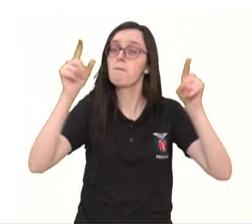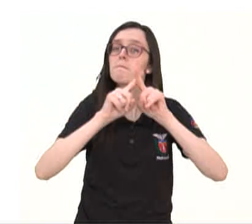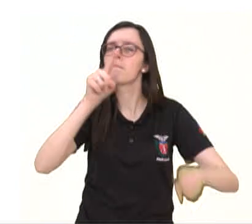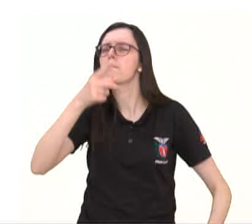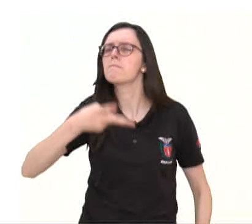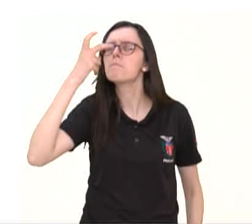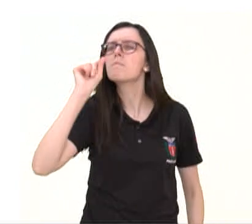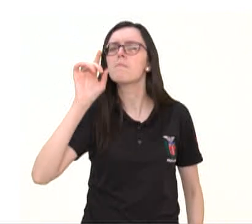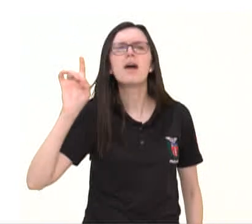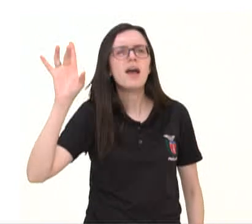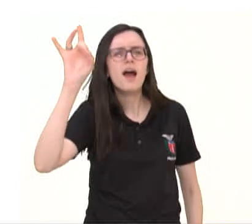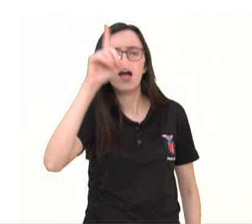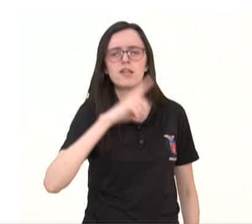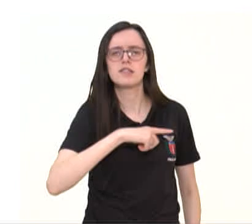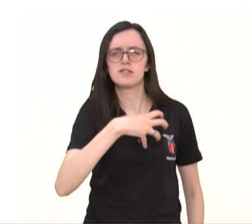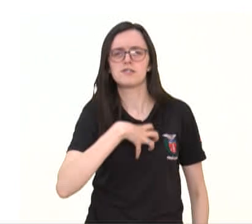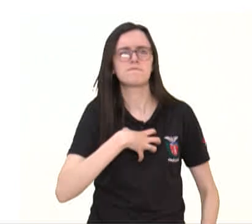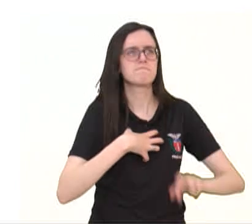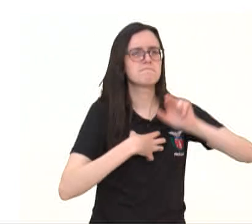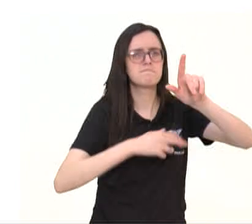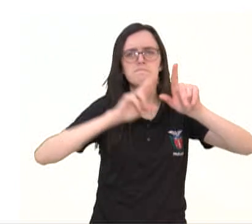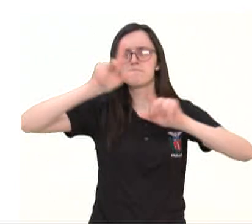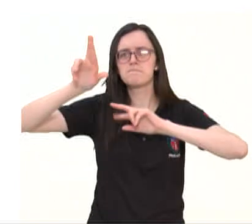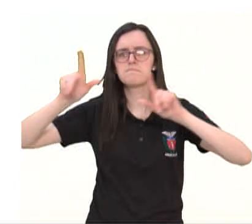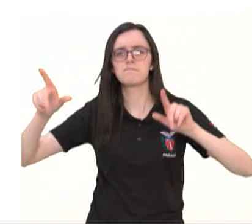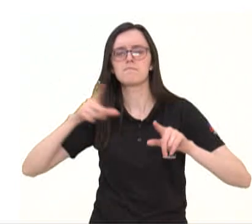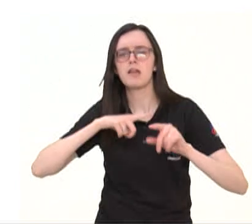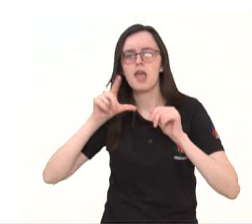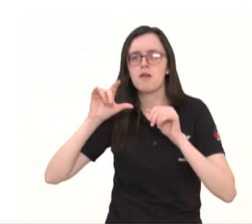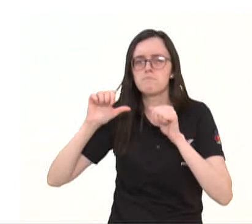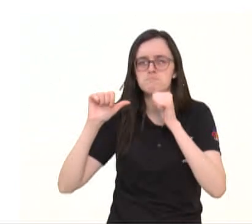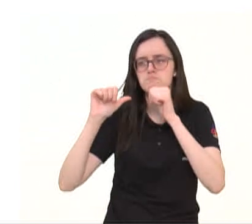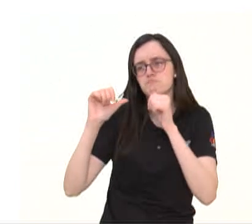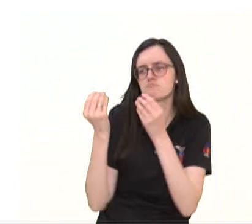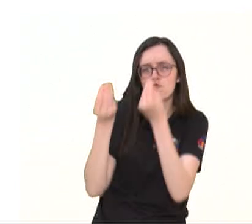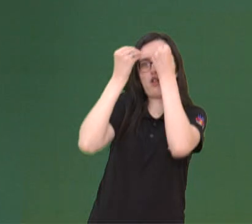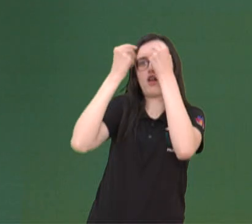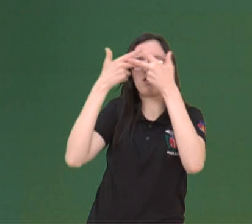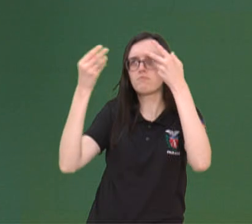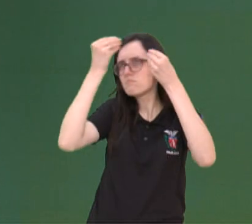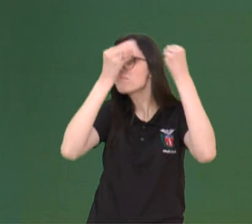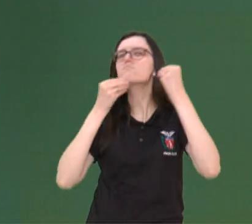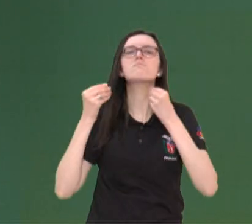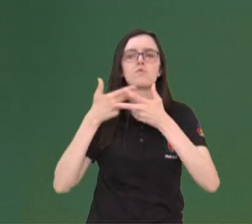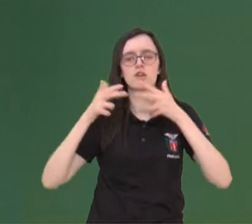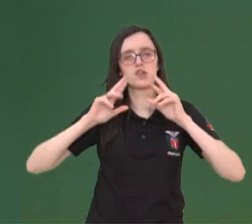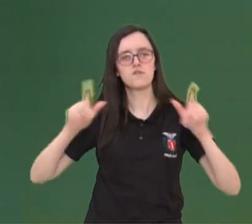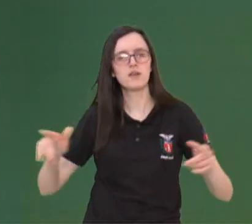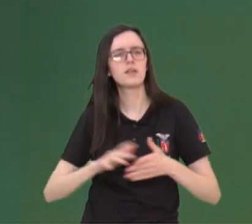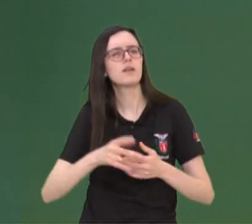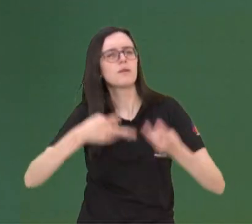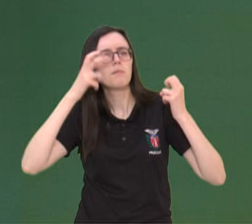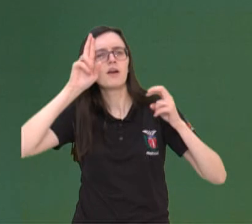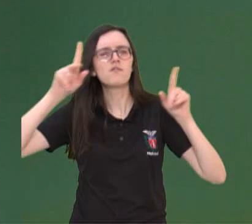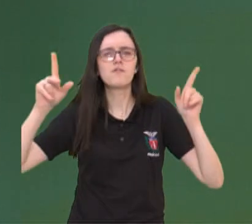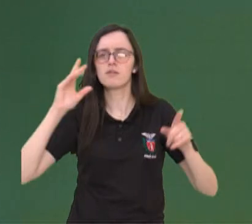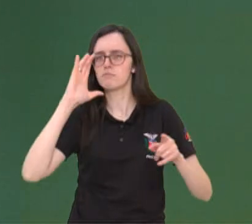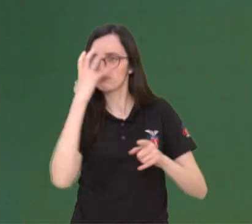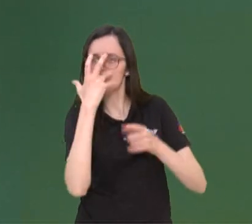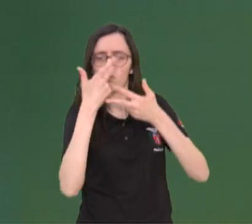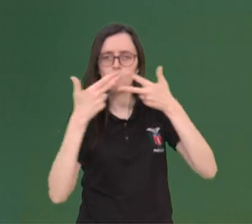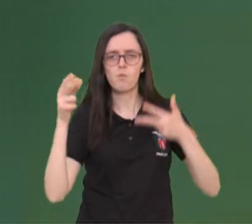que cada um tem um desenho diferente, um adorno diferente, tipos de máscaras